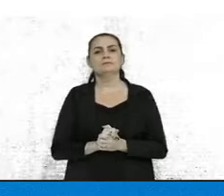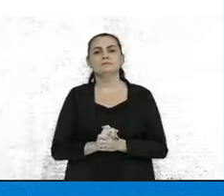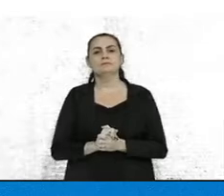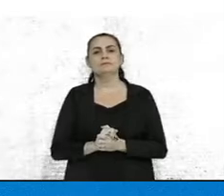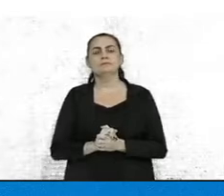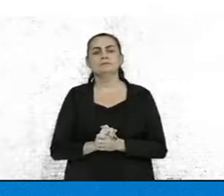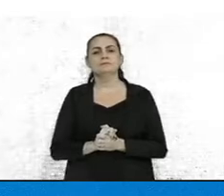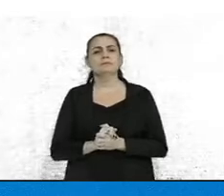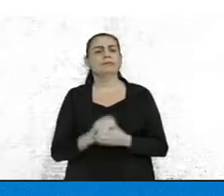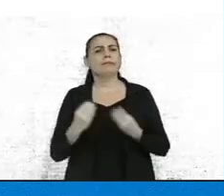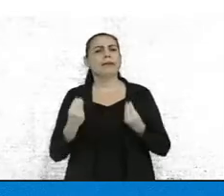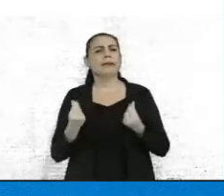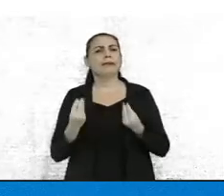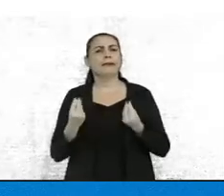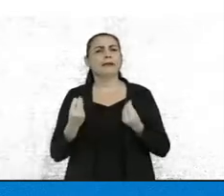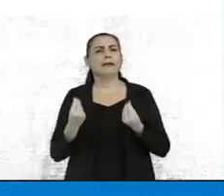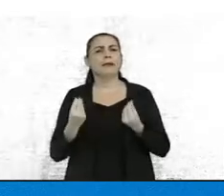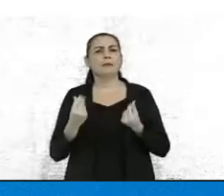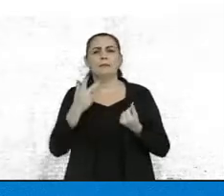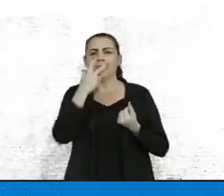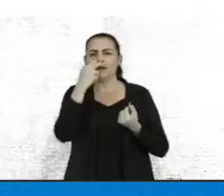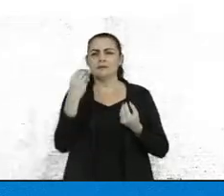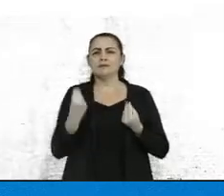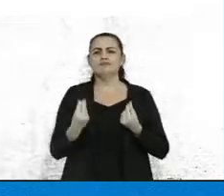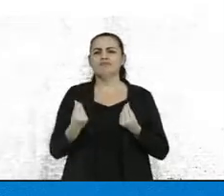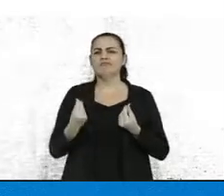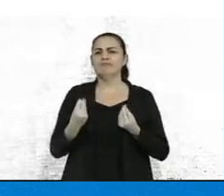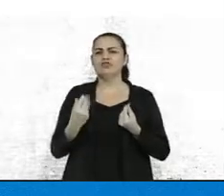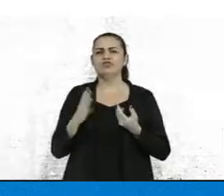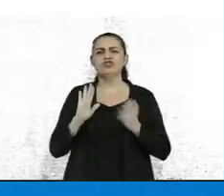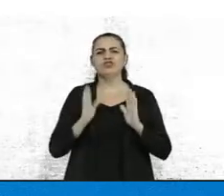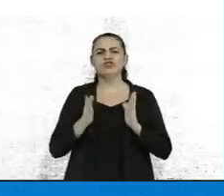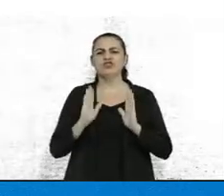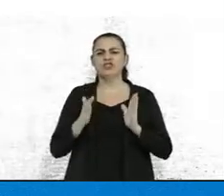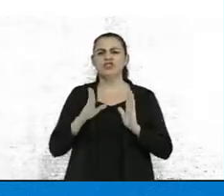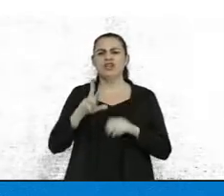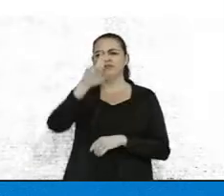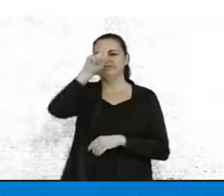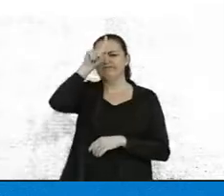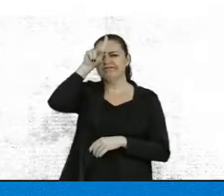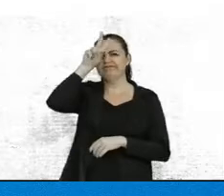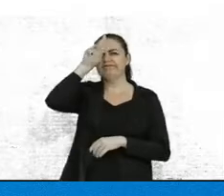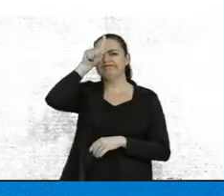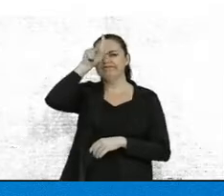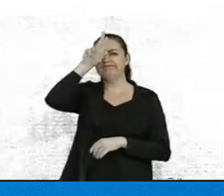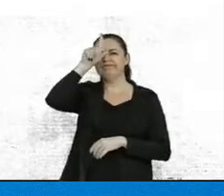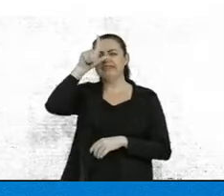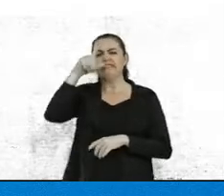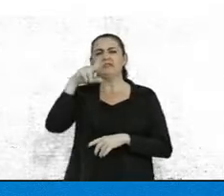esteja meio danificado, já esteja mais poroso, já esteja mais